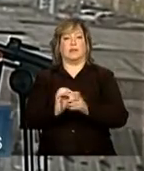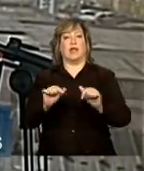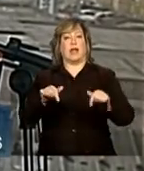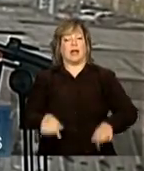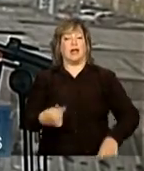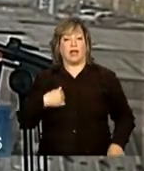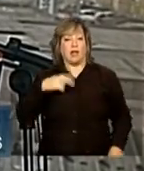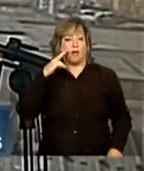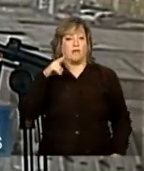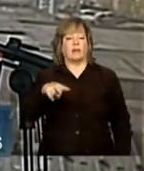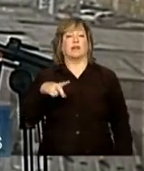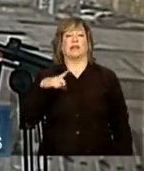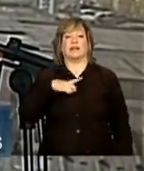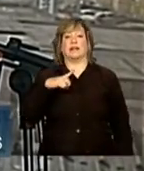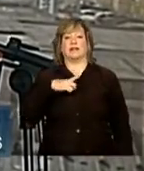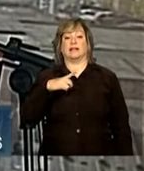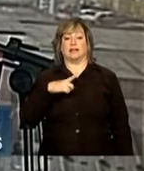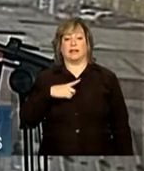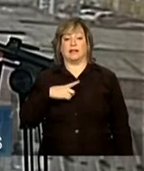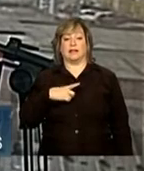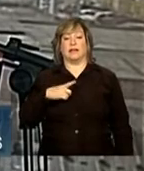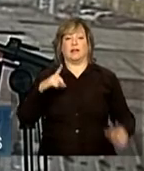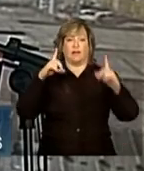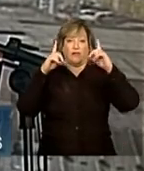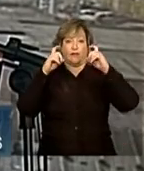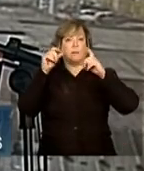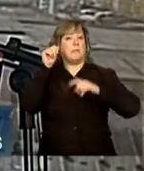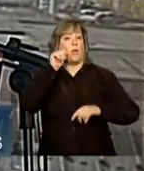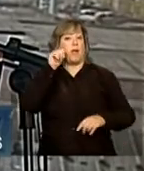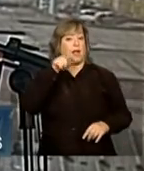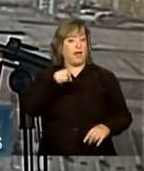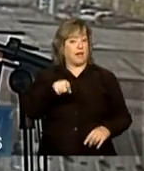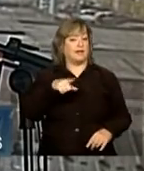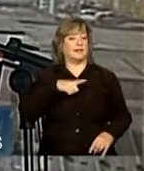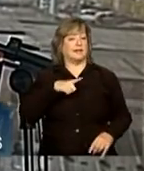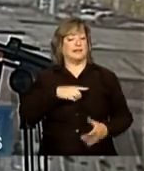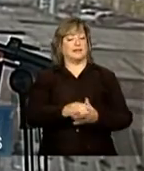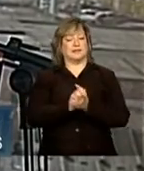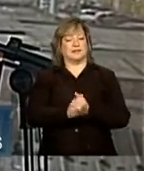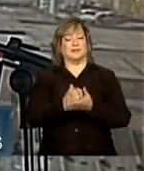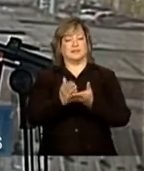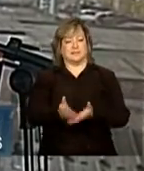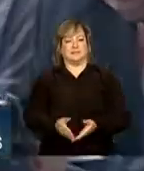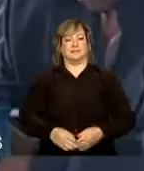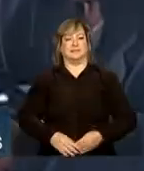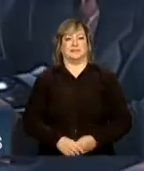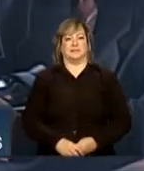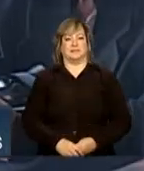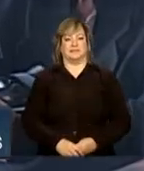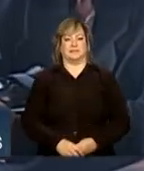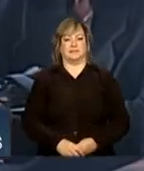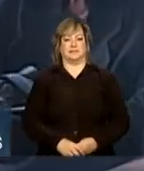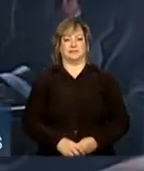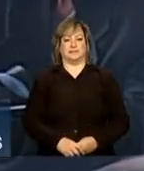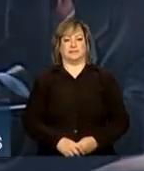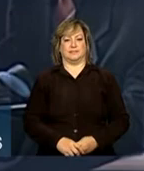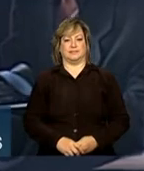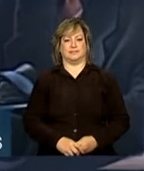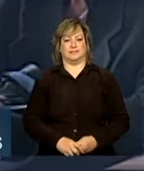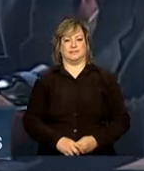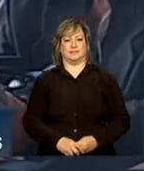estou vendo que tem fotógrafas. Cumprimentar as fotógrafas.